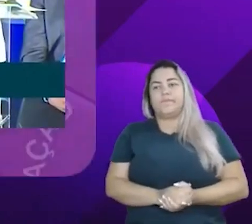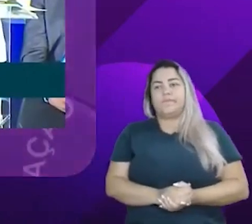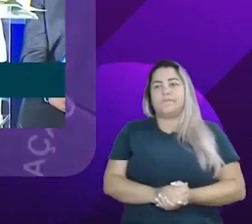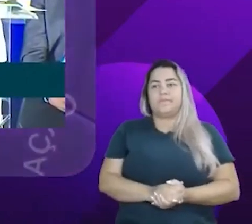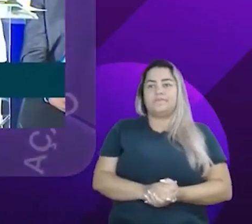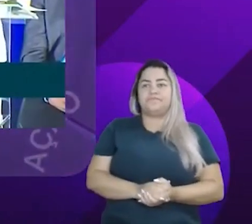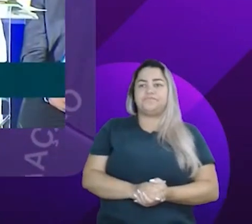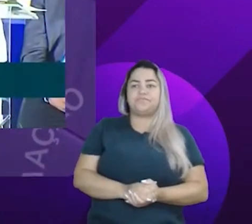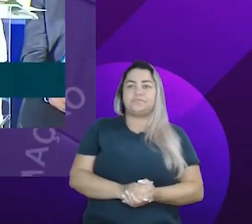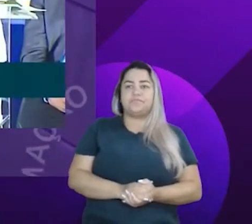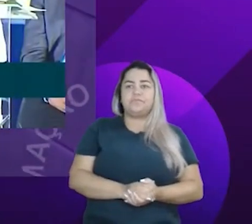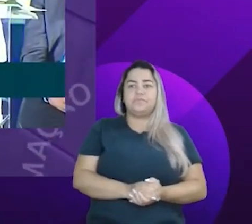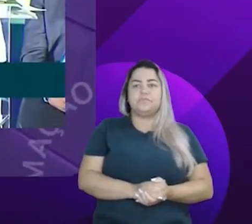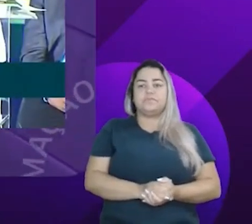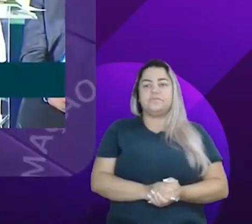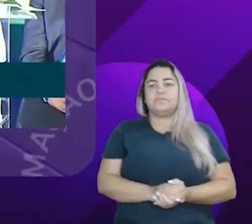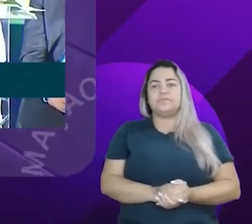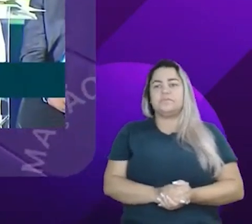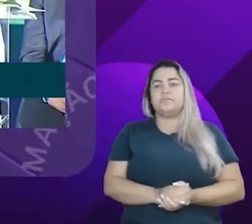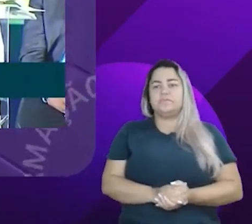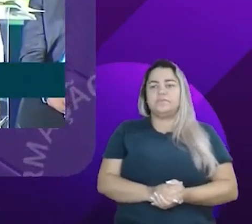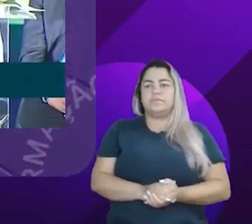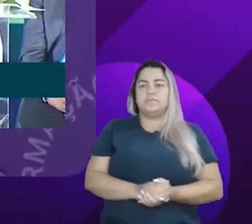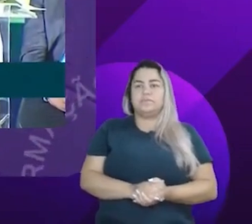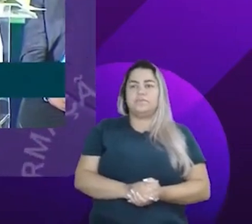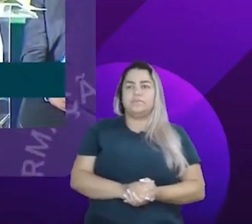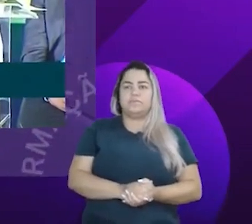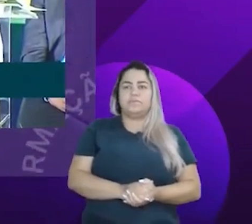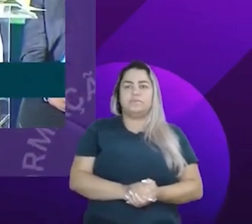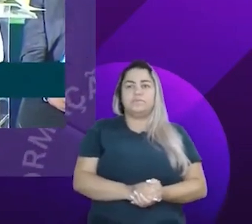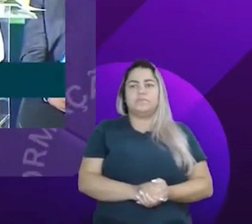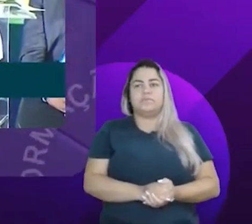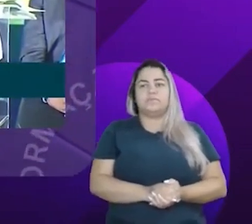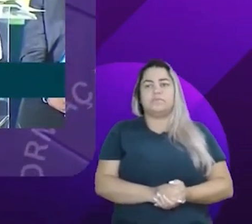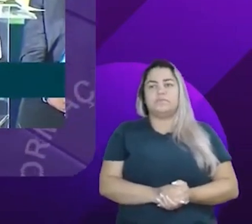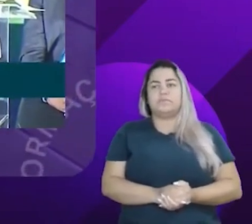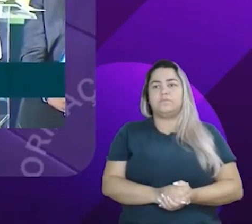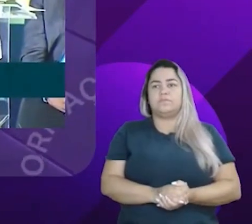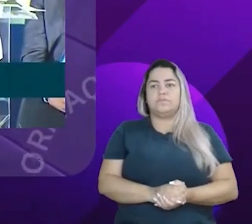da democracia e a dignidade é sinal de cidadania.